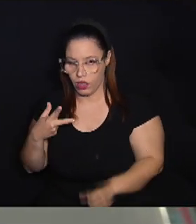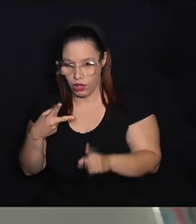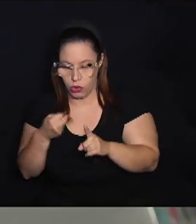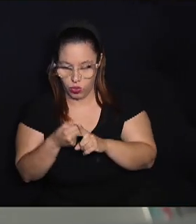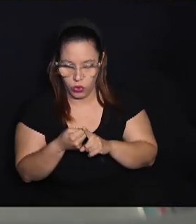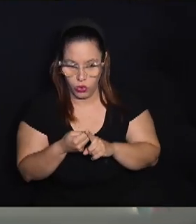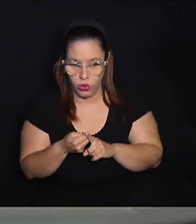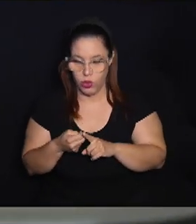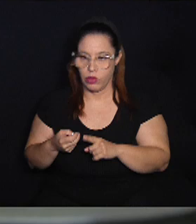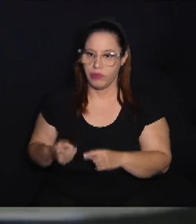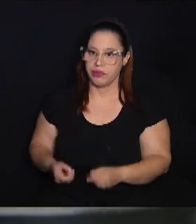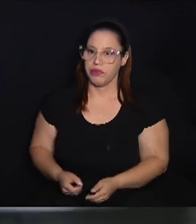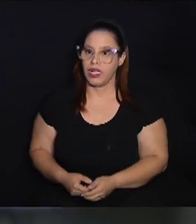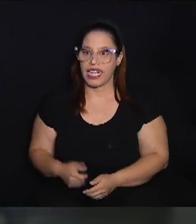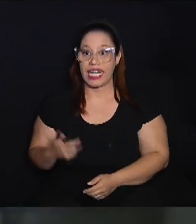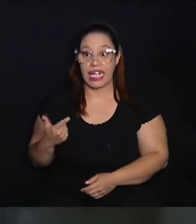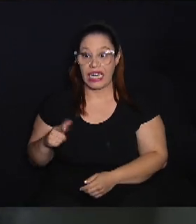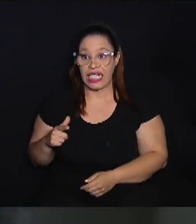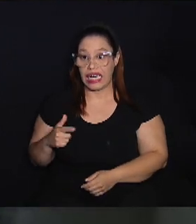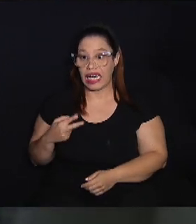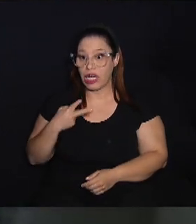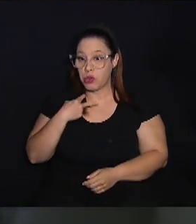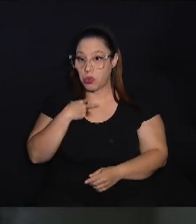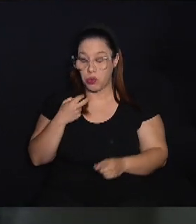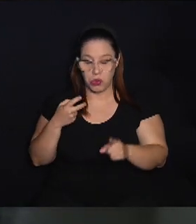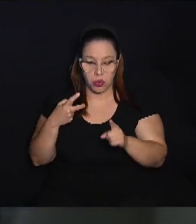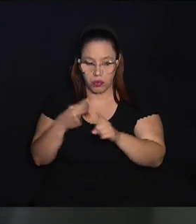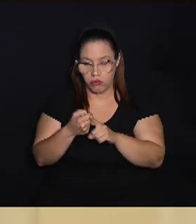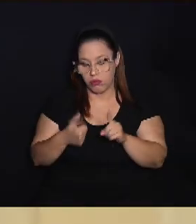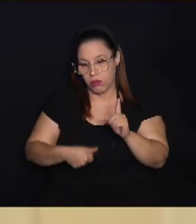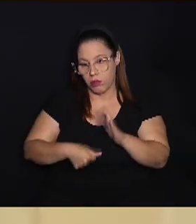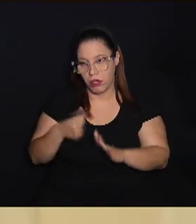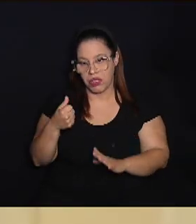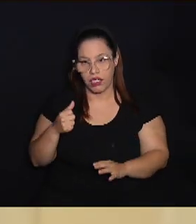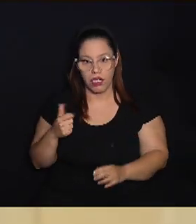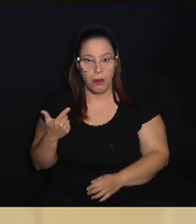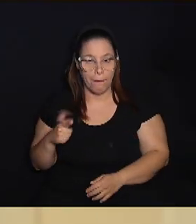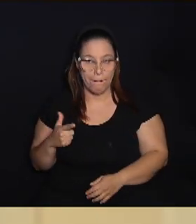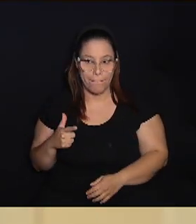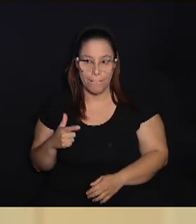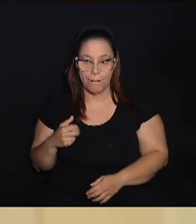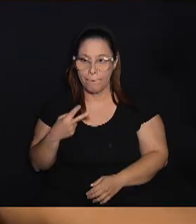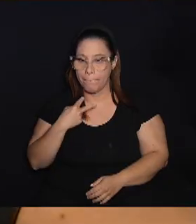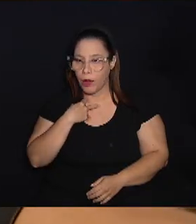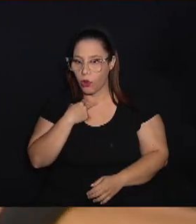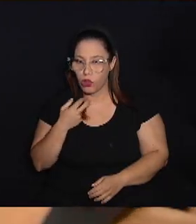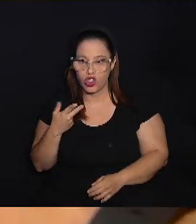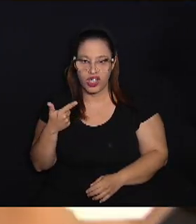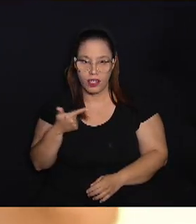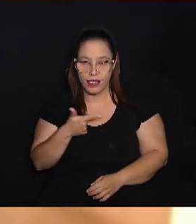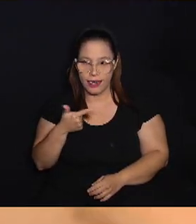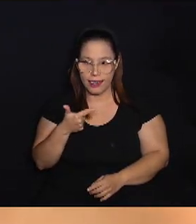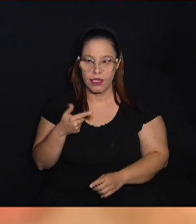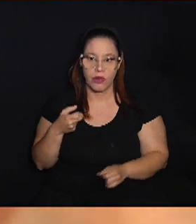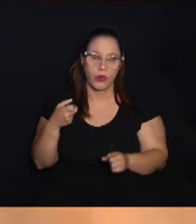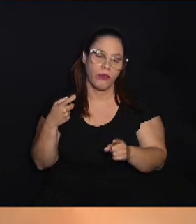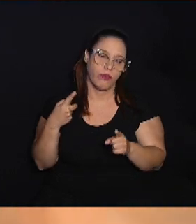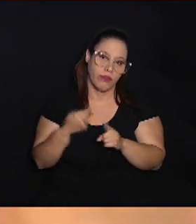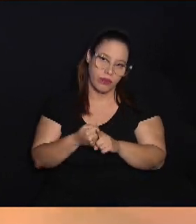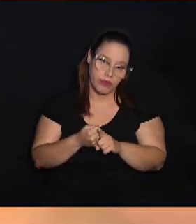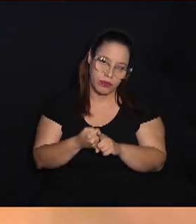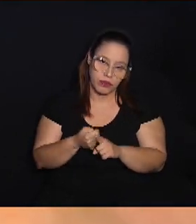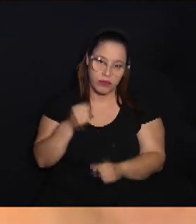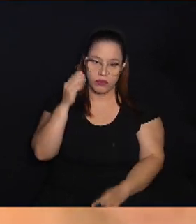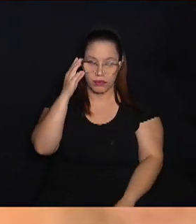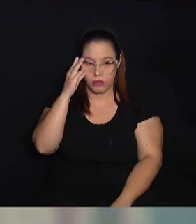completude do esquema, né? Não tem como fazer uma segunda dose se não tiver a primeira. Então as pessoas que estão na faixa etária de 10 a 14 anos que ainda não tomaram